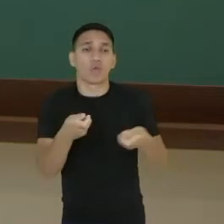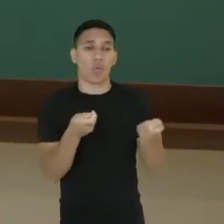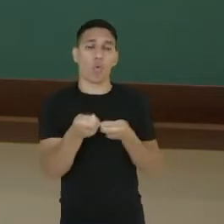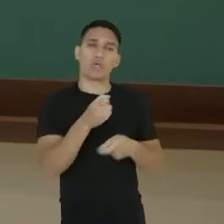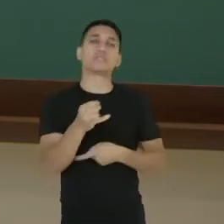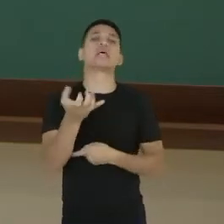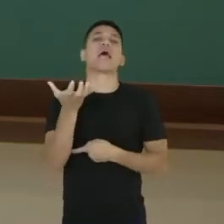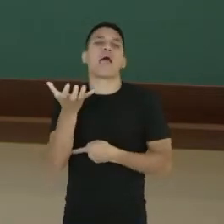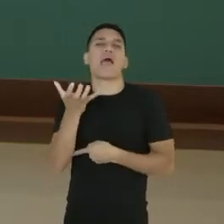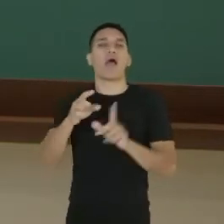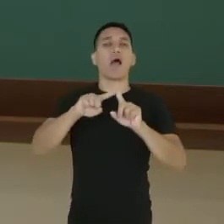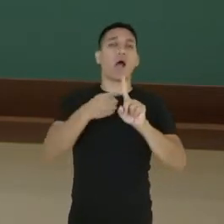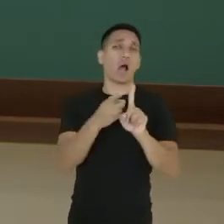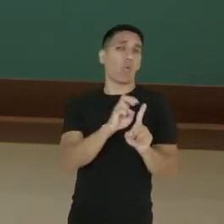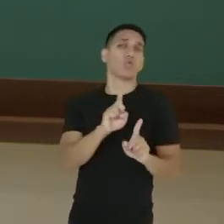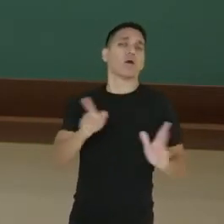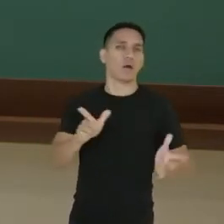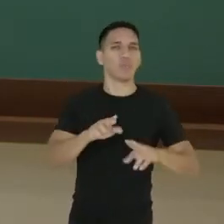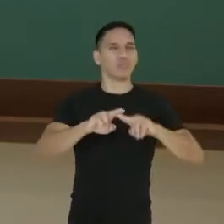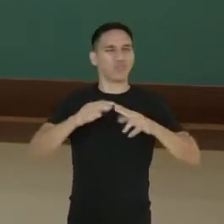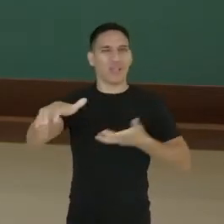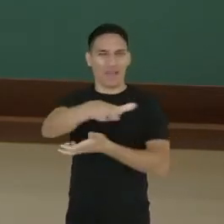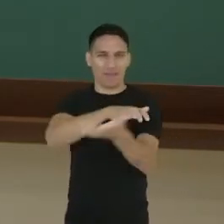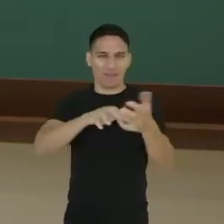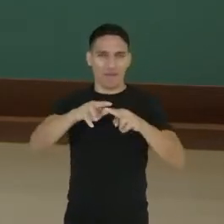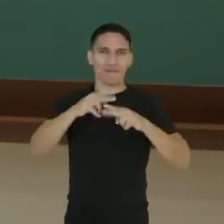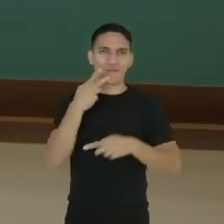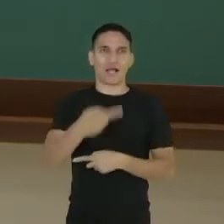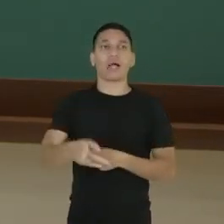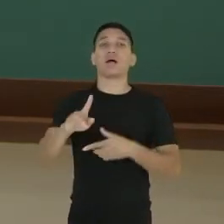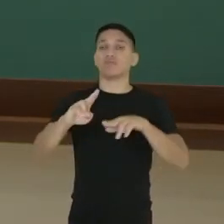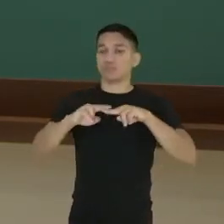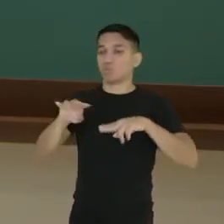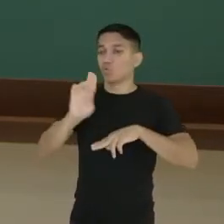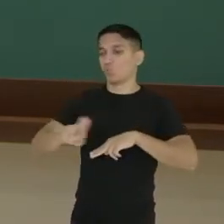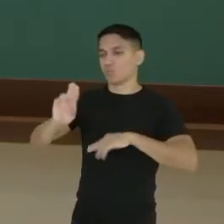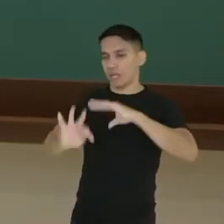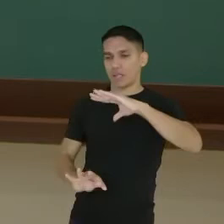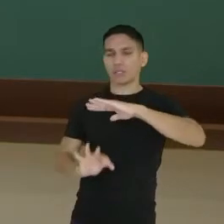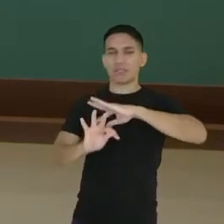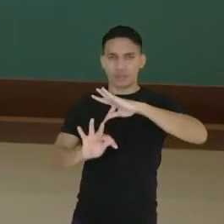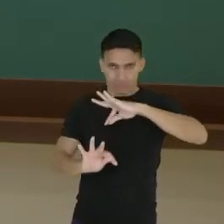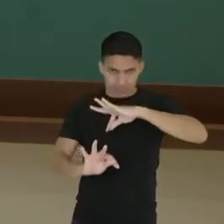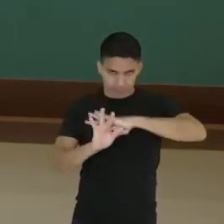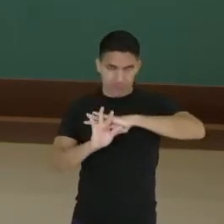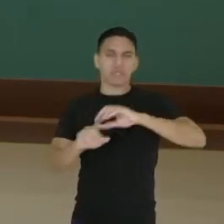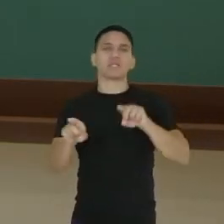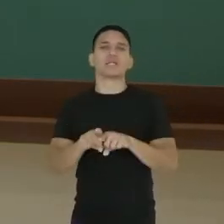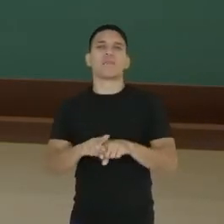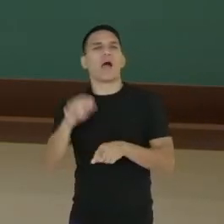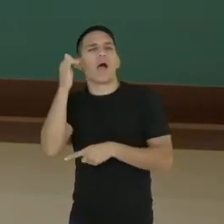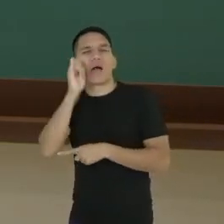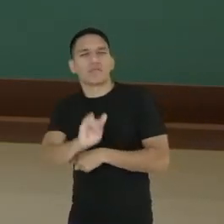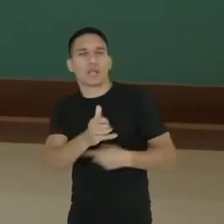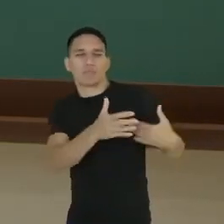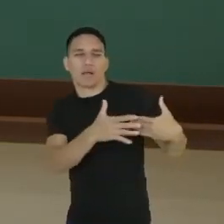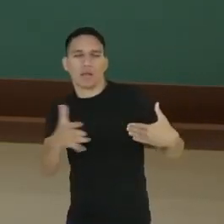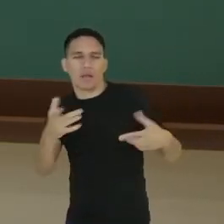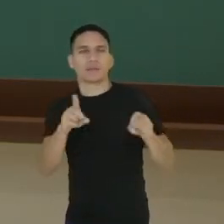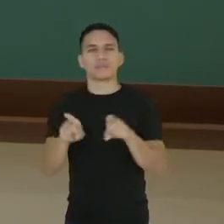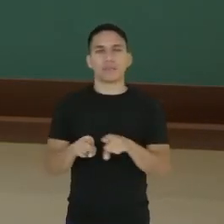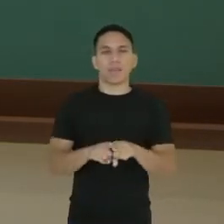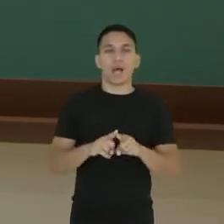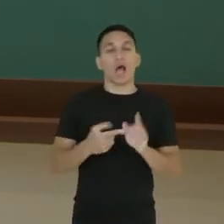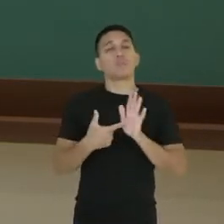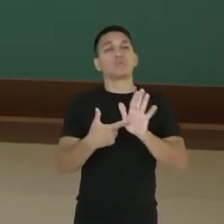é chamada de revolução. Então, os DIUs, contraceptivos irreversíveis de longa duração, né, de alongação,